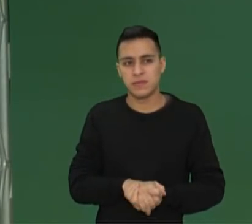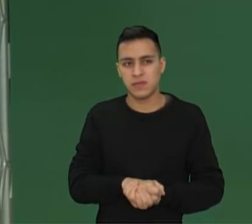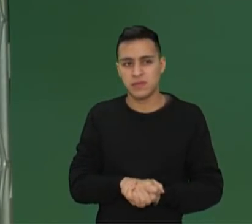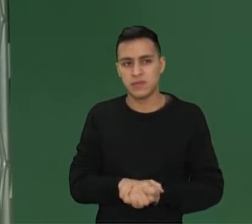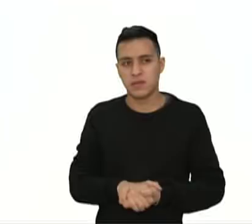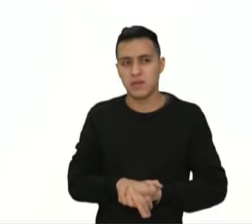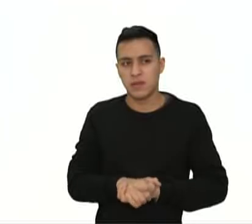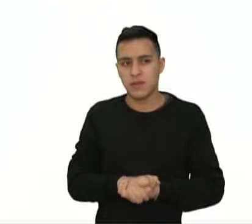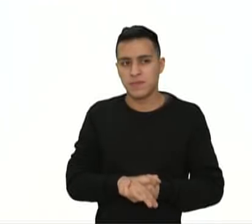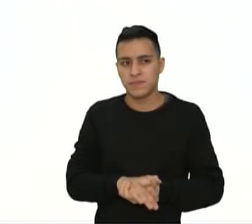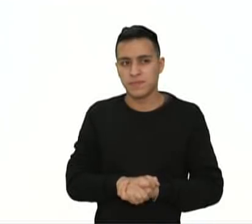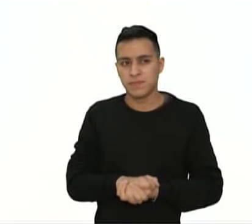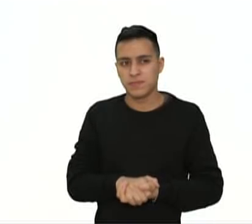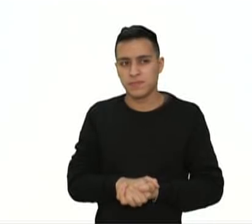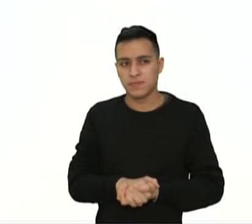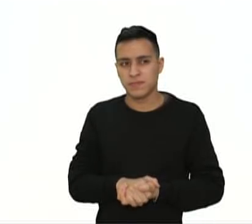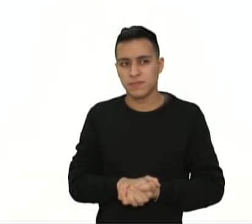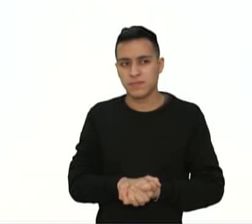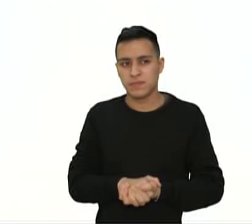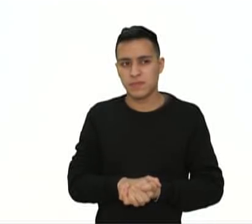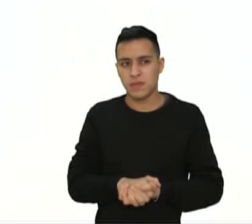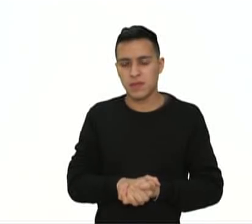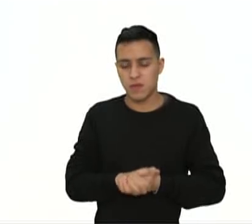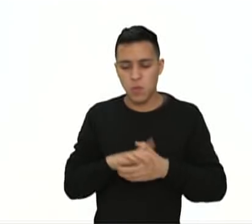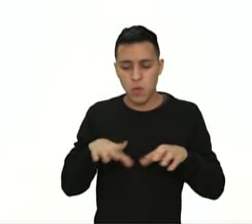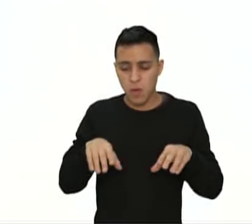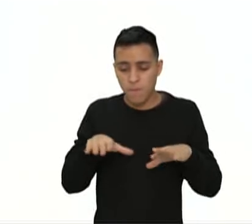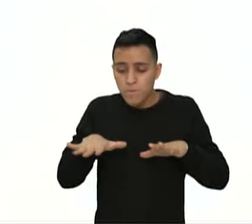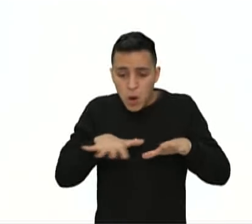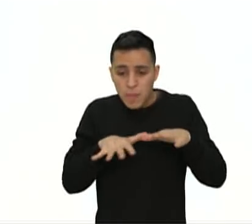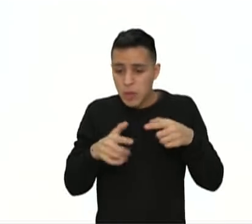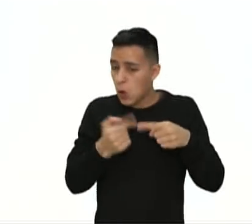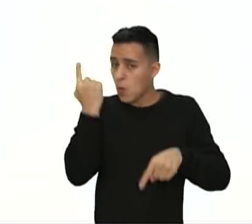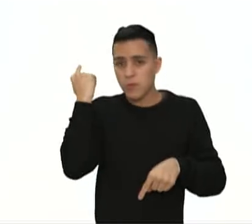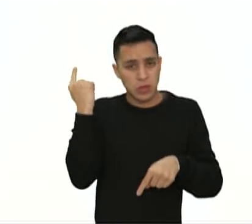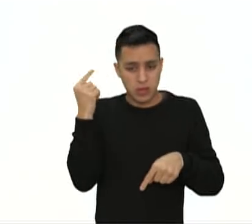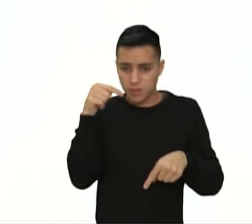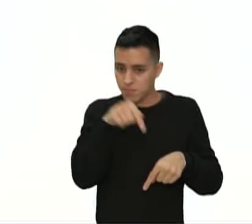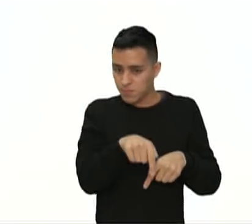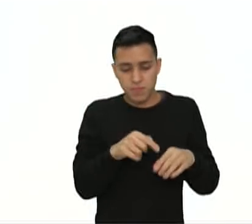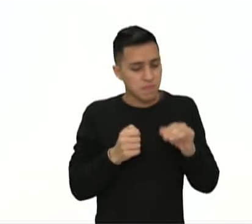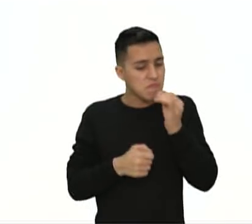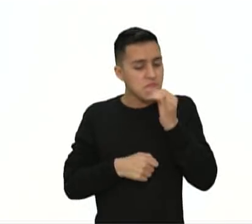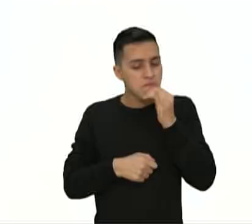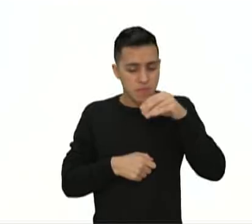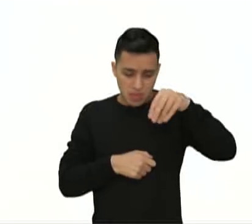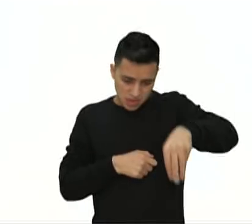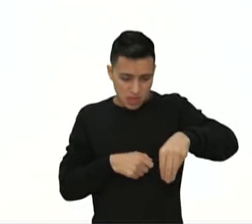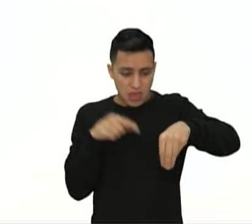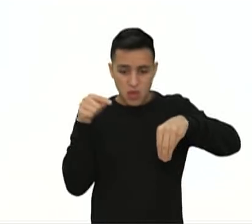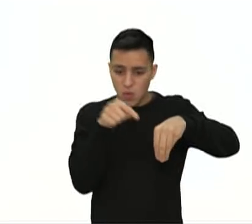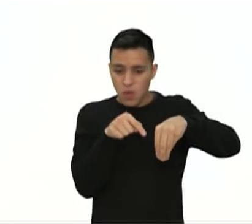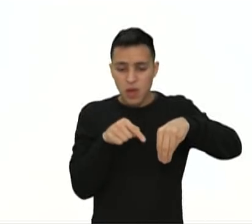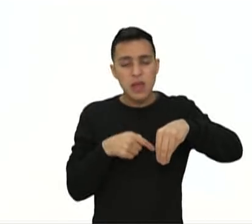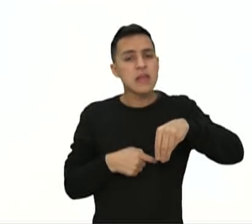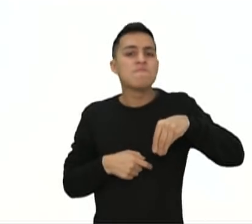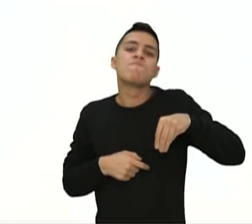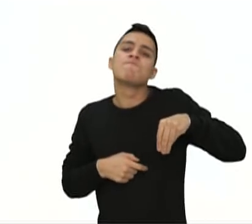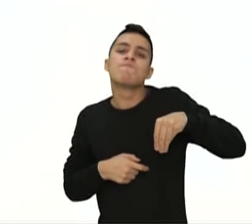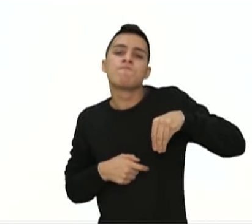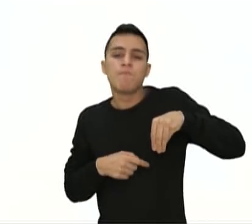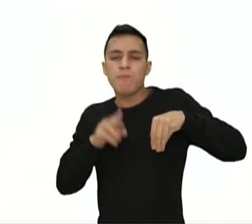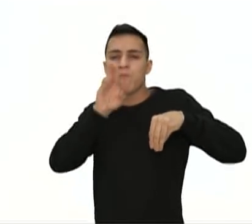Fazer um lance com uma peça em um movimento não válido para a mesma, ou seja, mover-se em linha reta